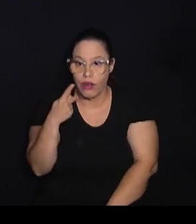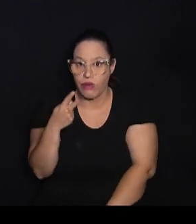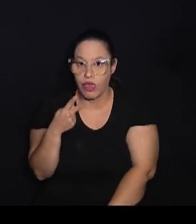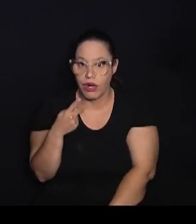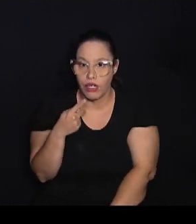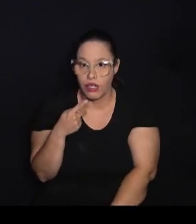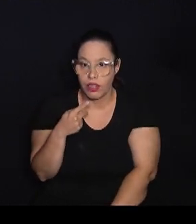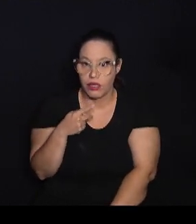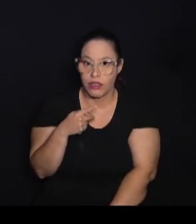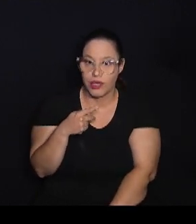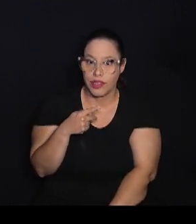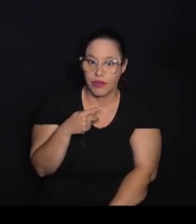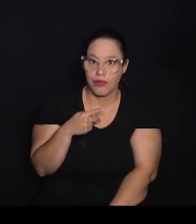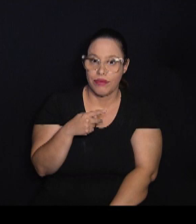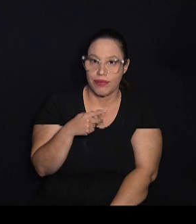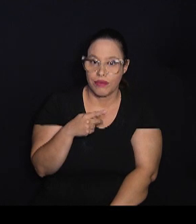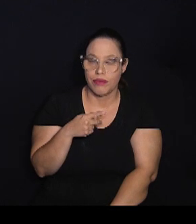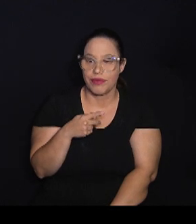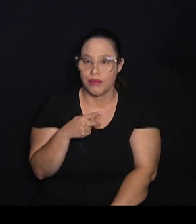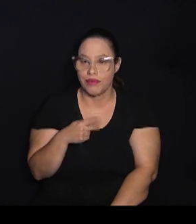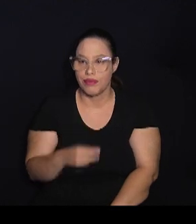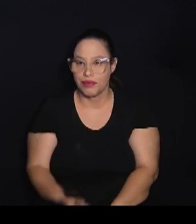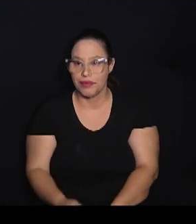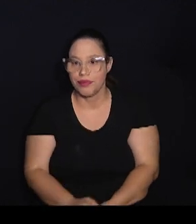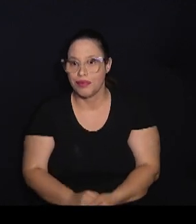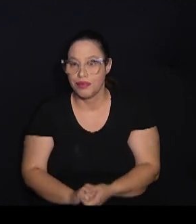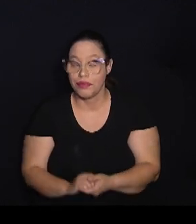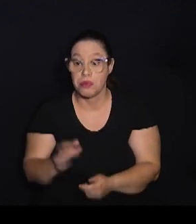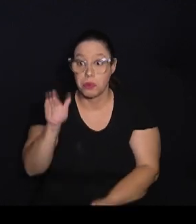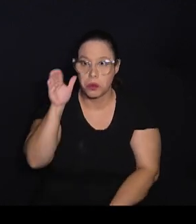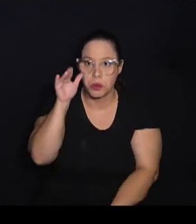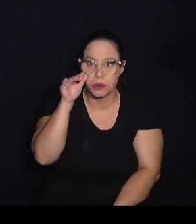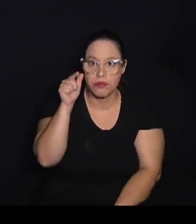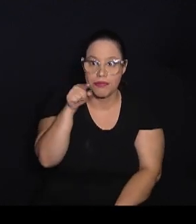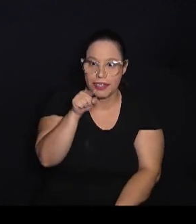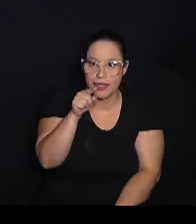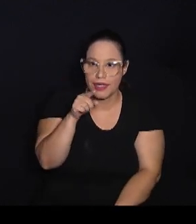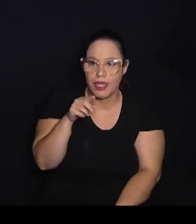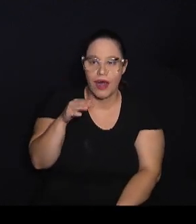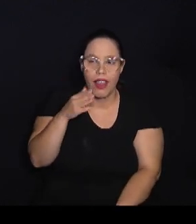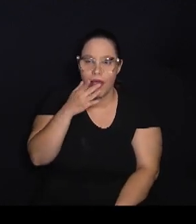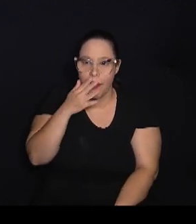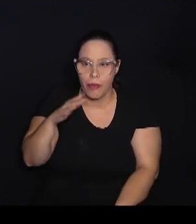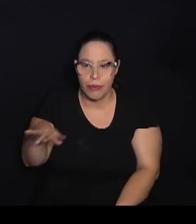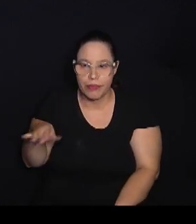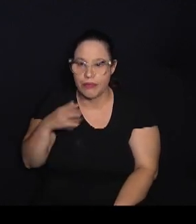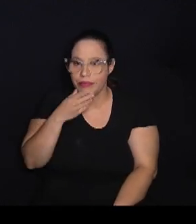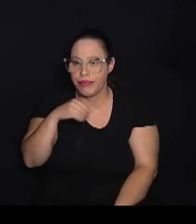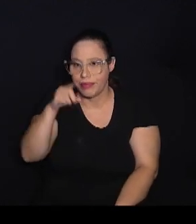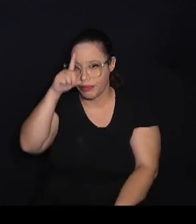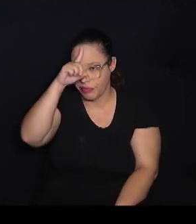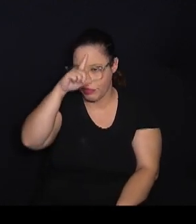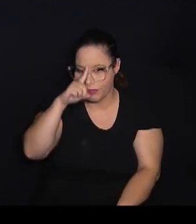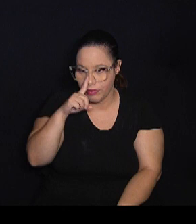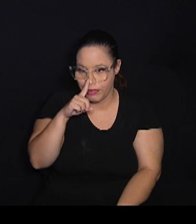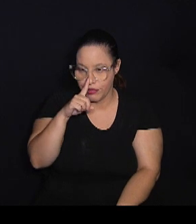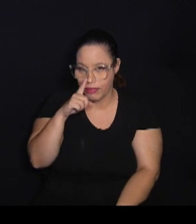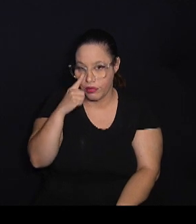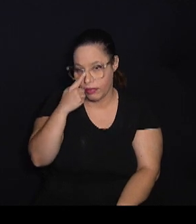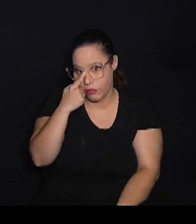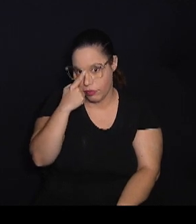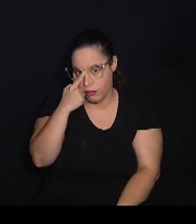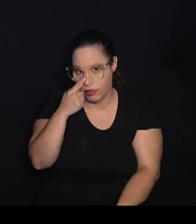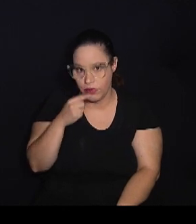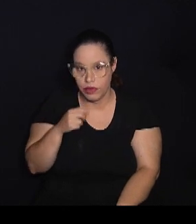Não mas ele falava justamente tem uma coisa muito curiosa desse garoto Amarelo né nós que somos jornalistas né Eh tem o